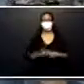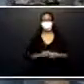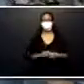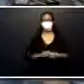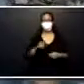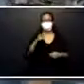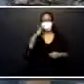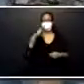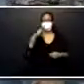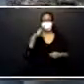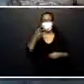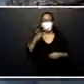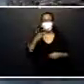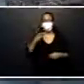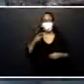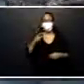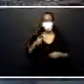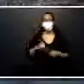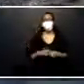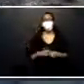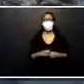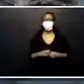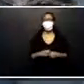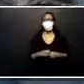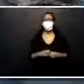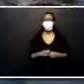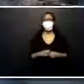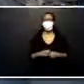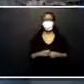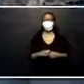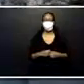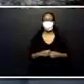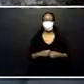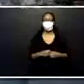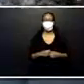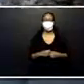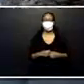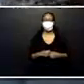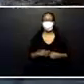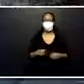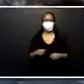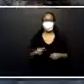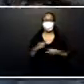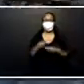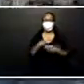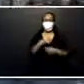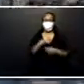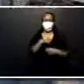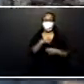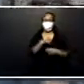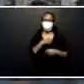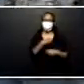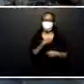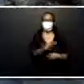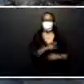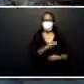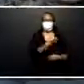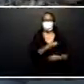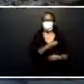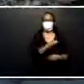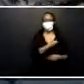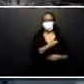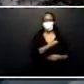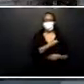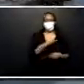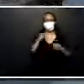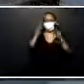nossa animalidade com esse comportamento negativo, ruim, e a humanidade,